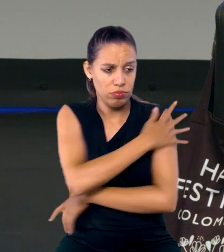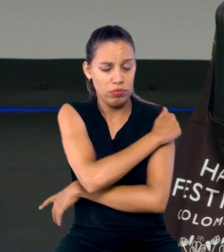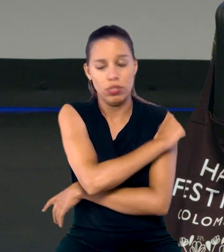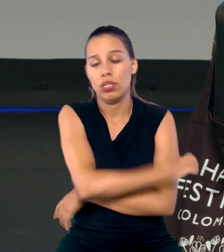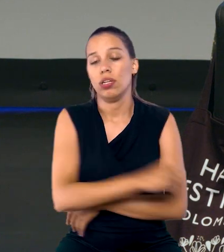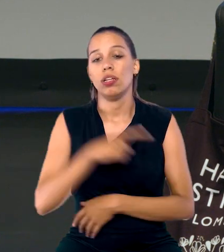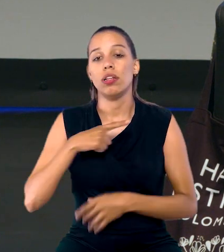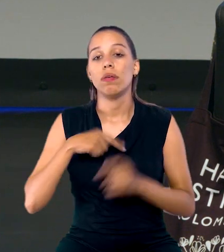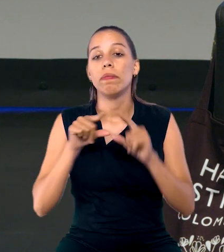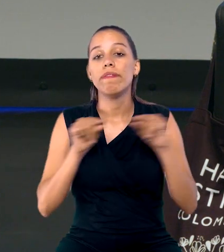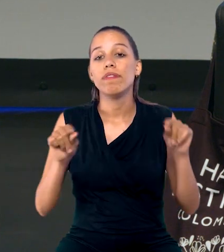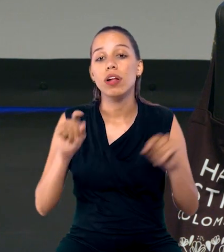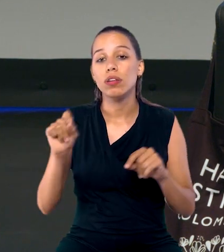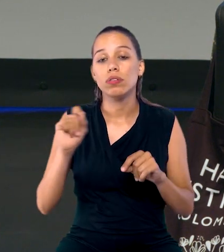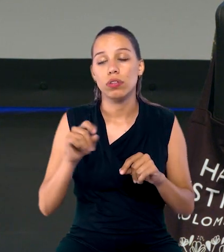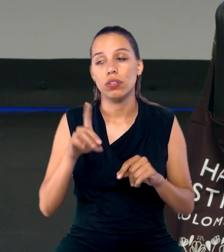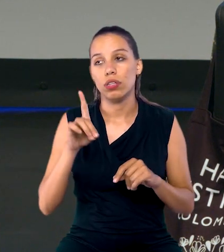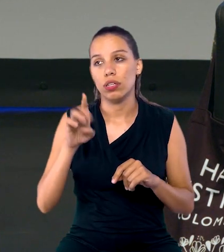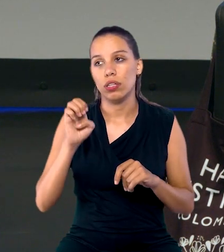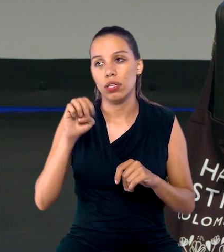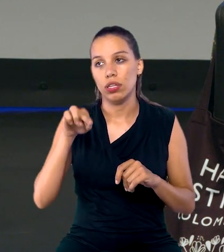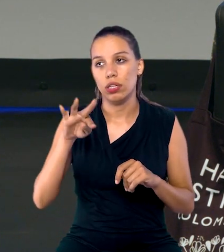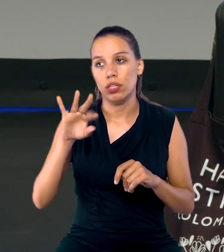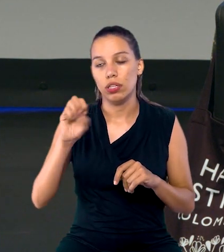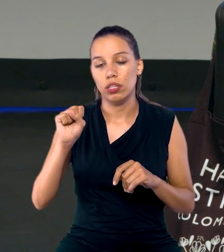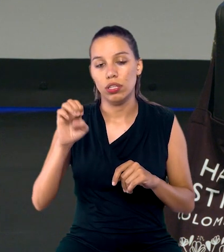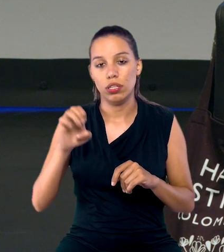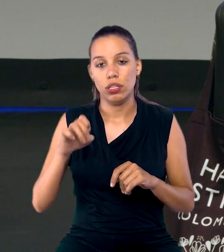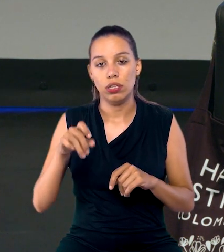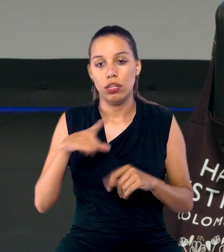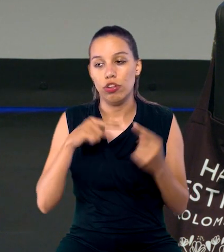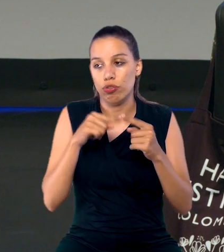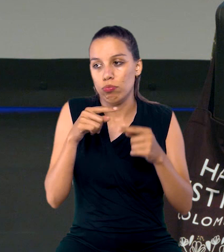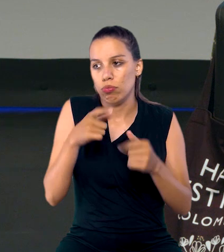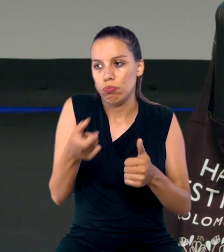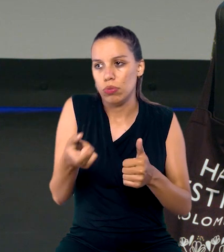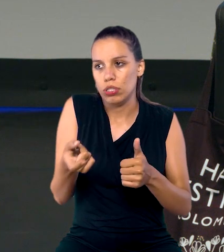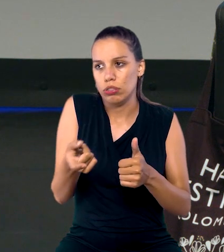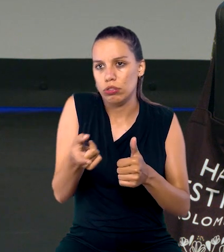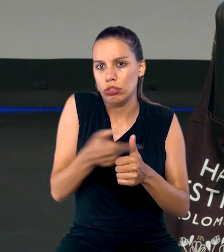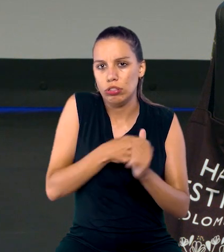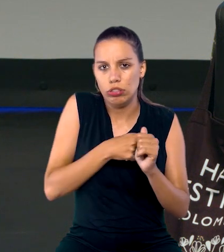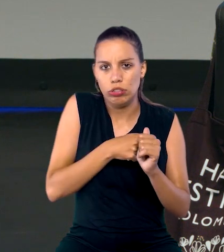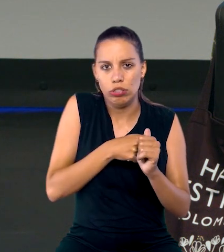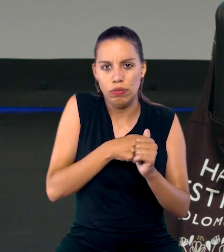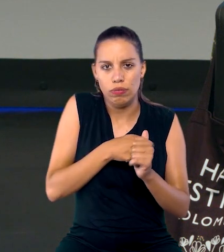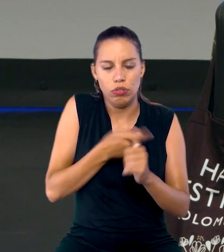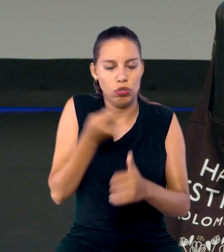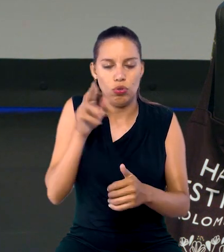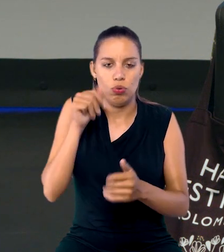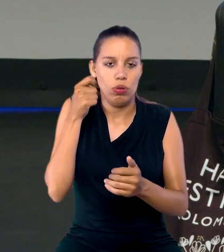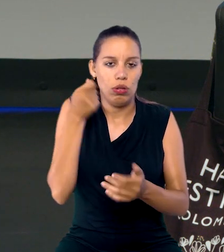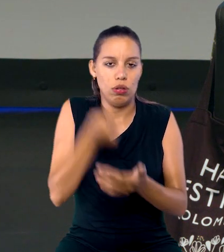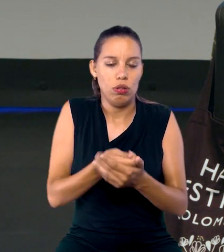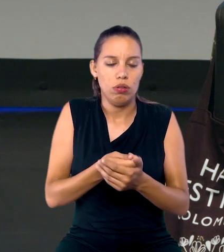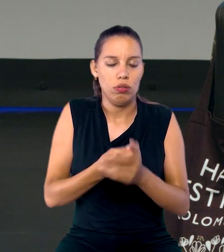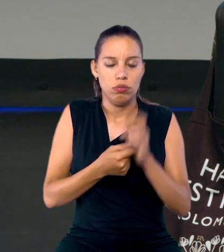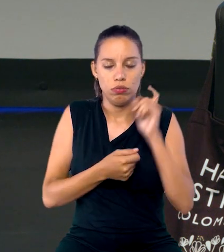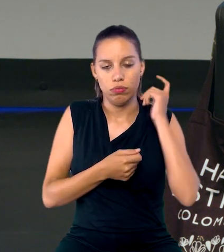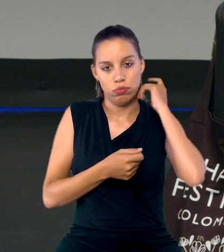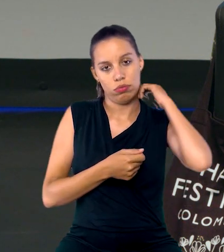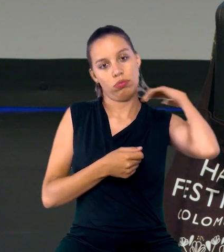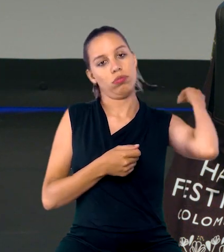né, uma expressão da Denise Ferreira da Silva, que ela diz da dívida impagável. É preciso sustentar